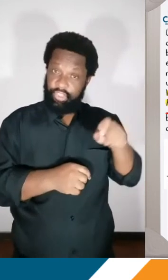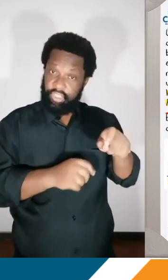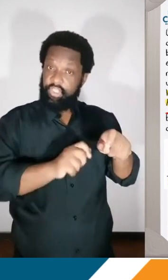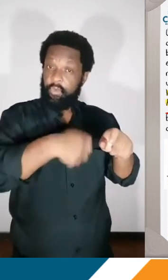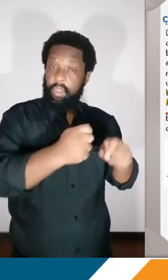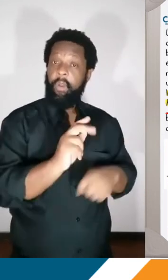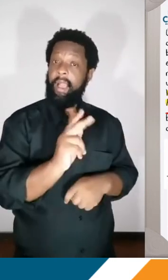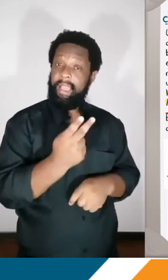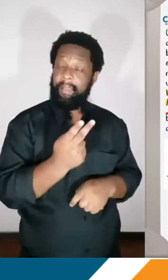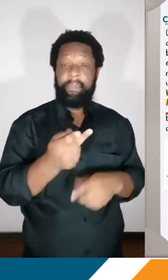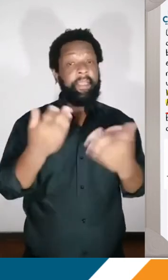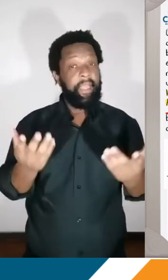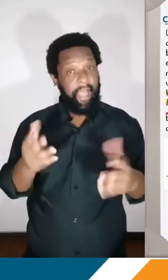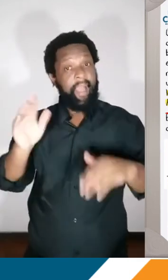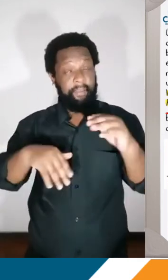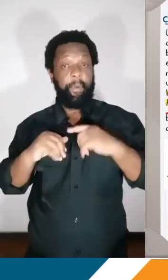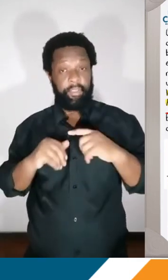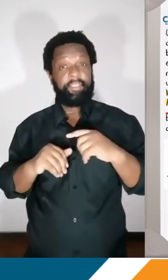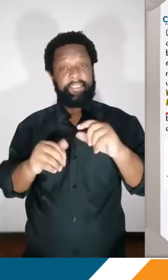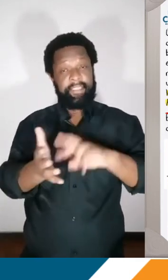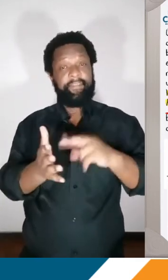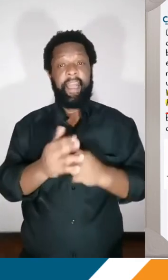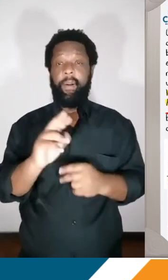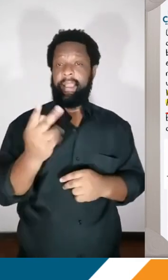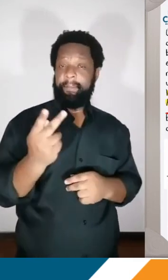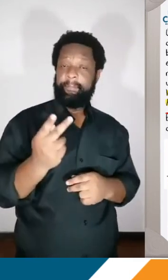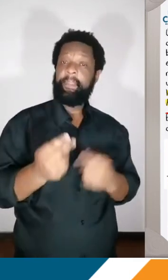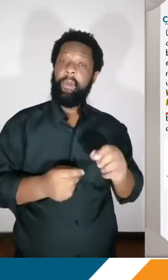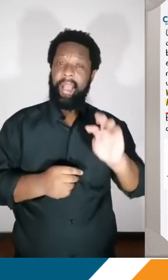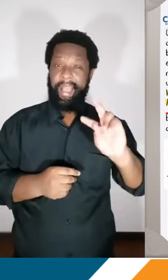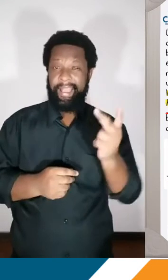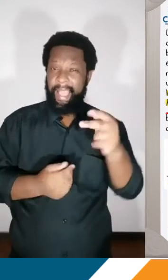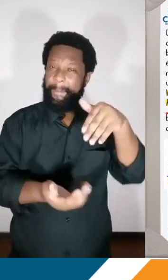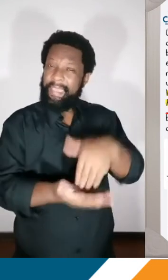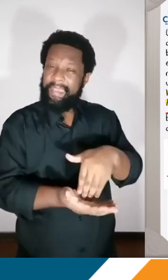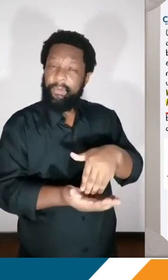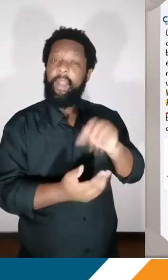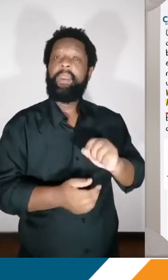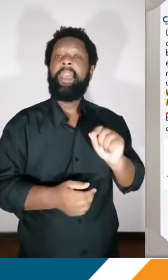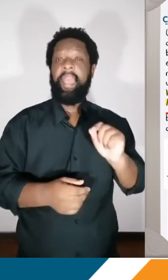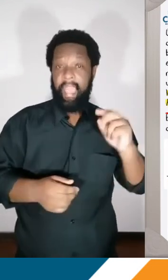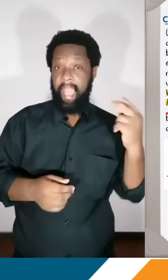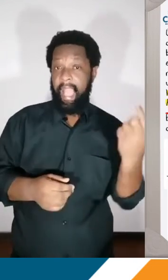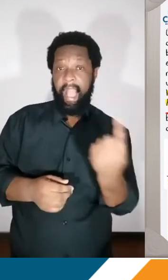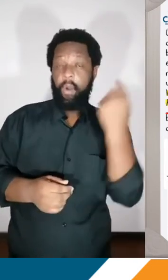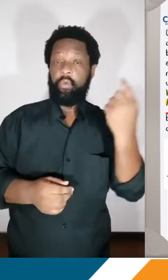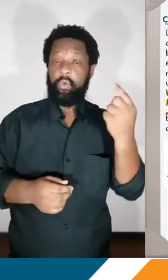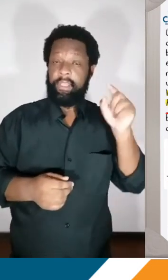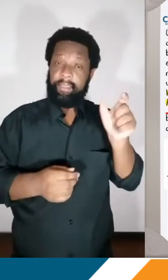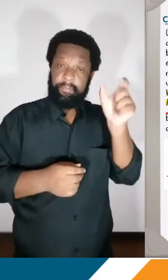tá? Em algumas situações aí vai ser o H. Então, esse H mínimo, por exemplo, é a altura que o corpo